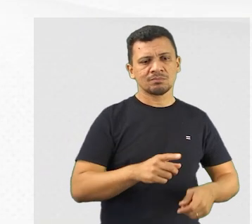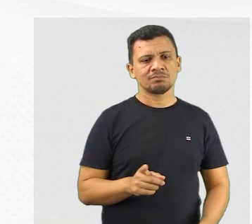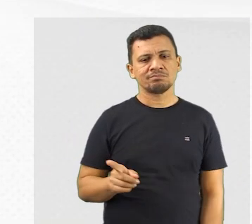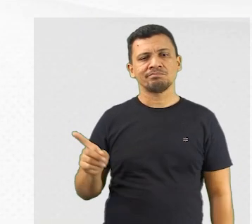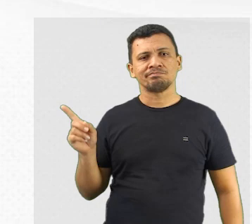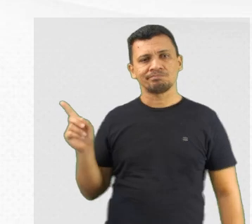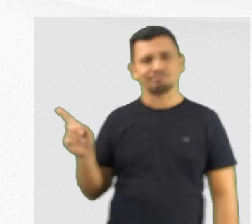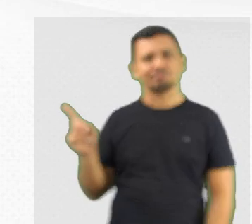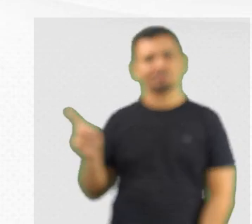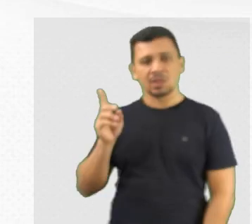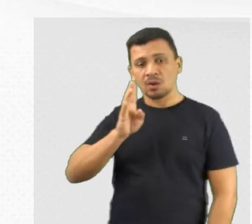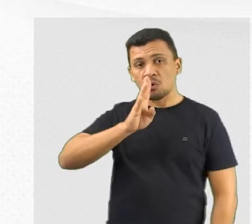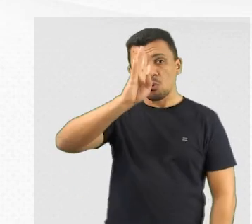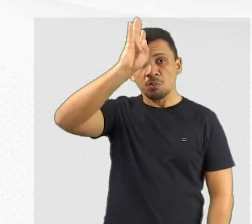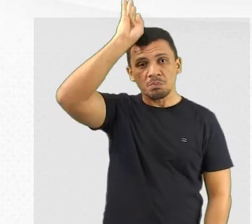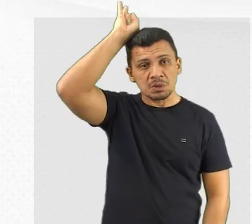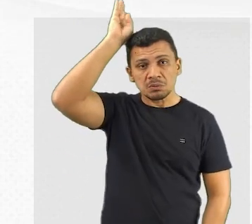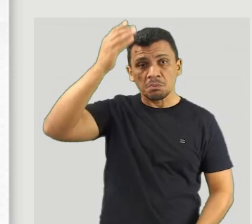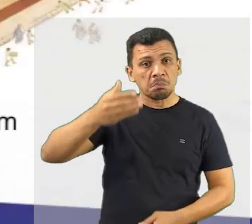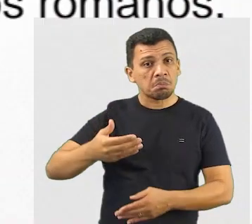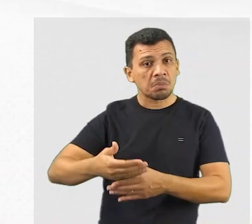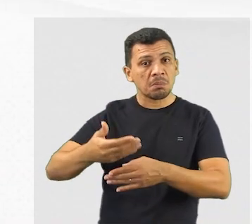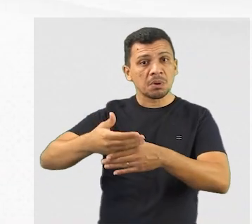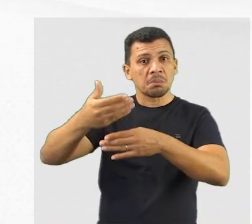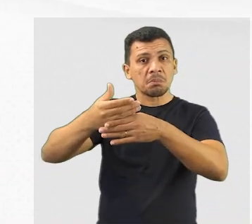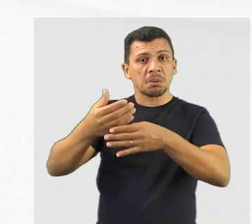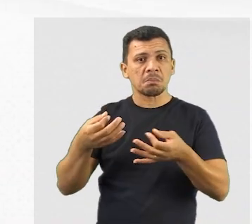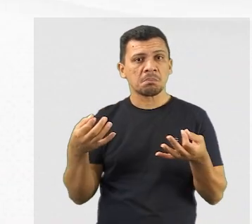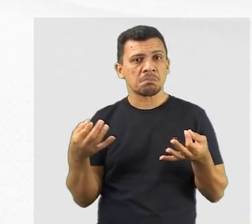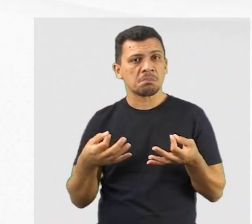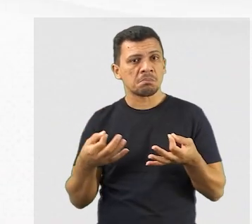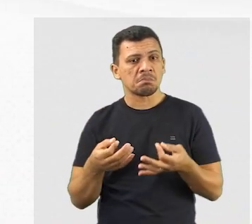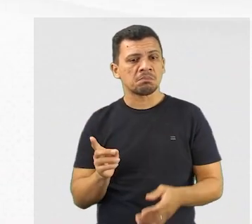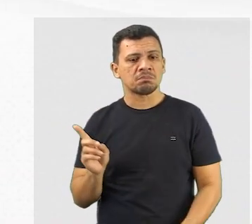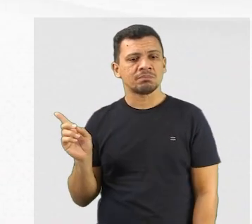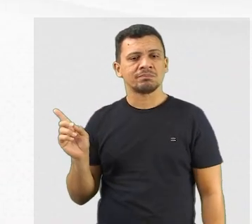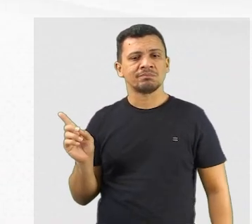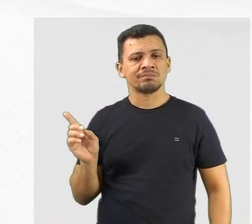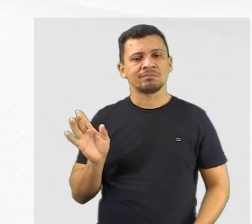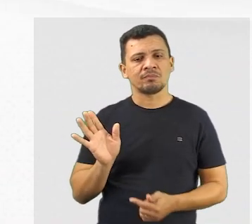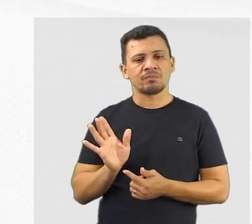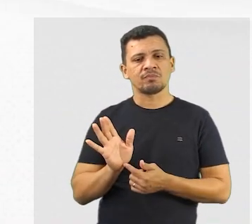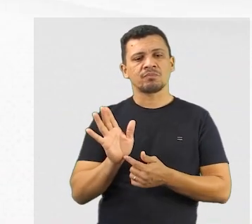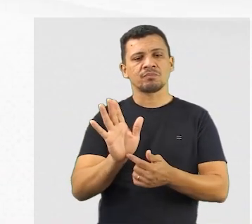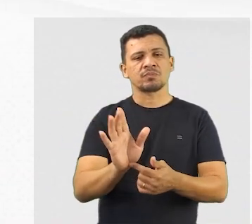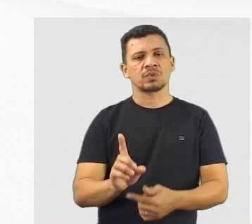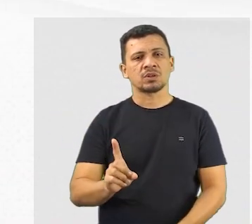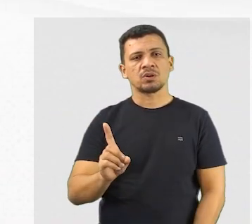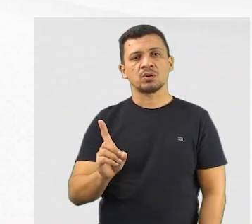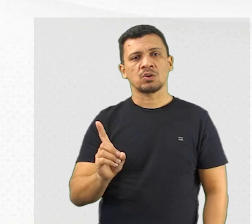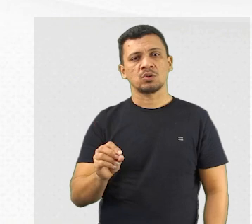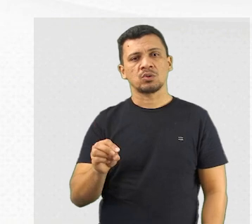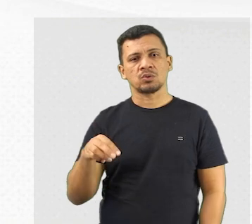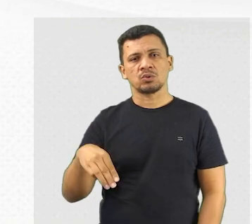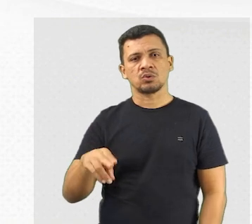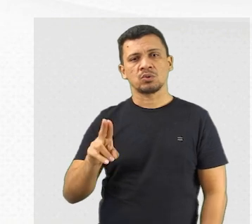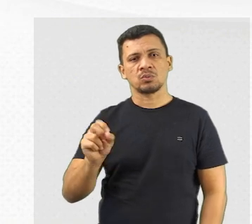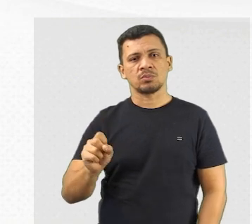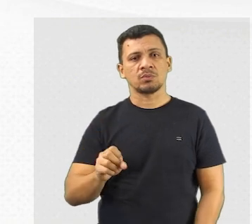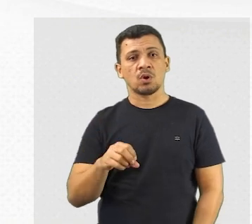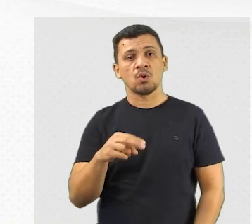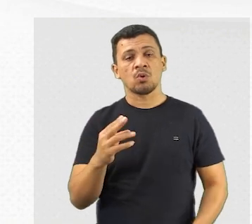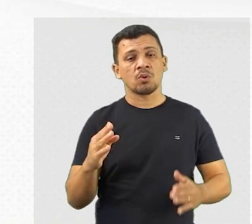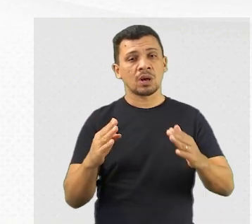os romanos são fabulosos. Vou passar aqui, apresentando para vocês o domus romano ou a